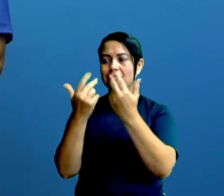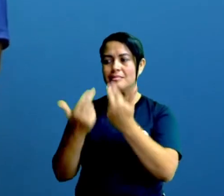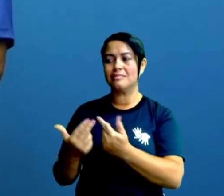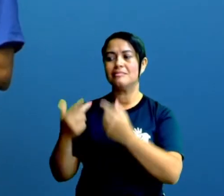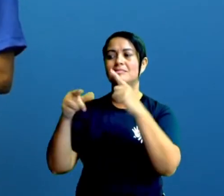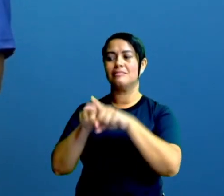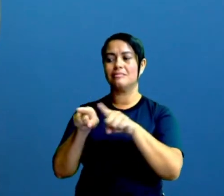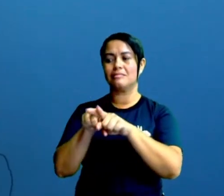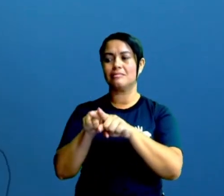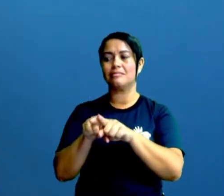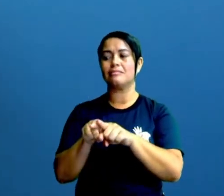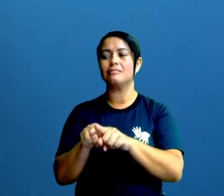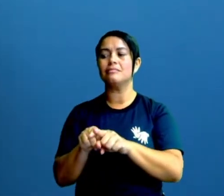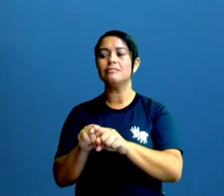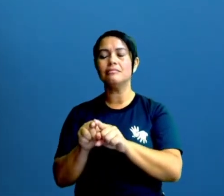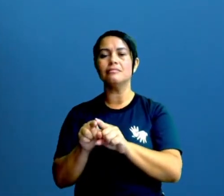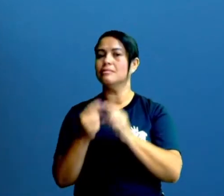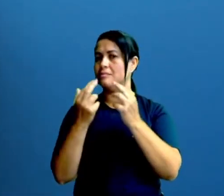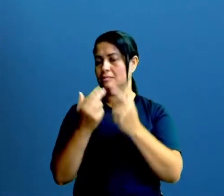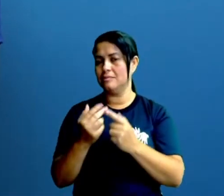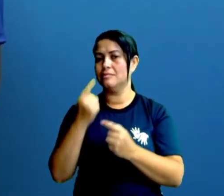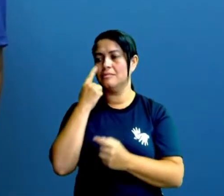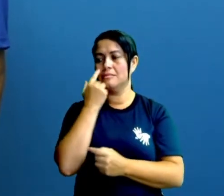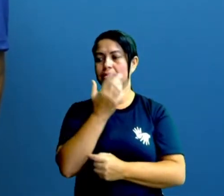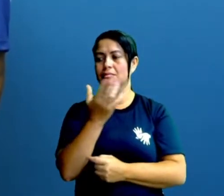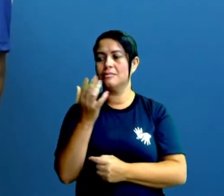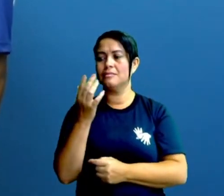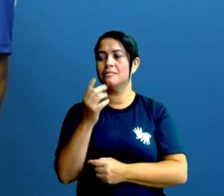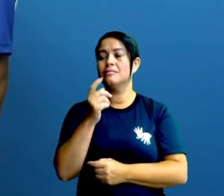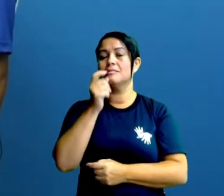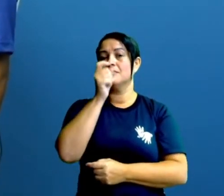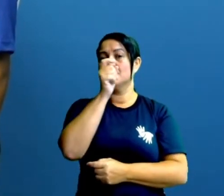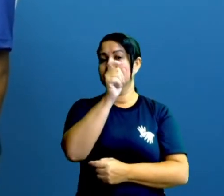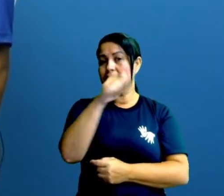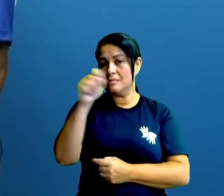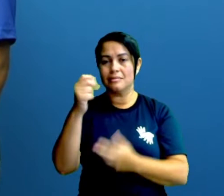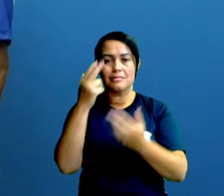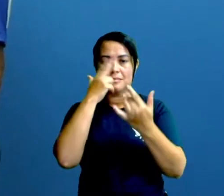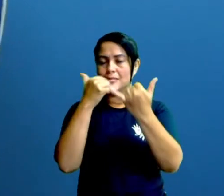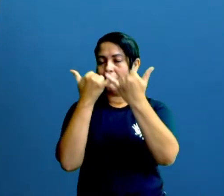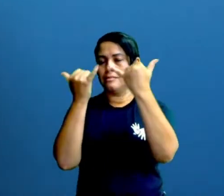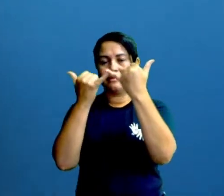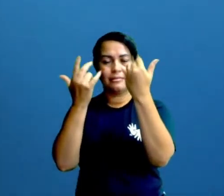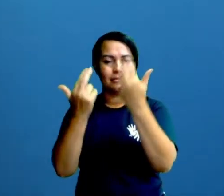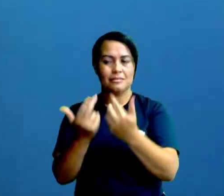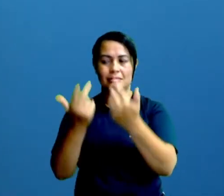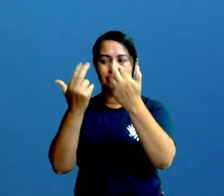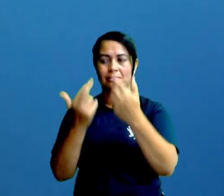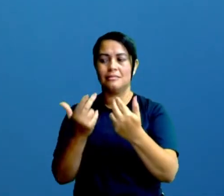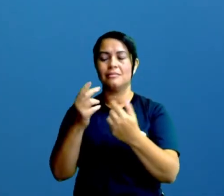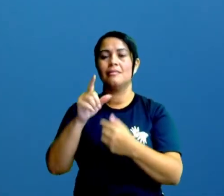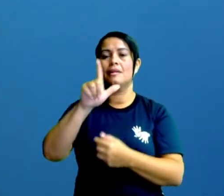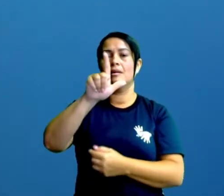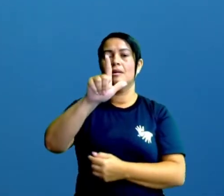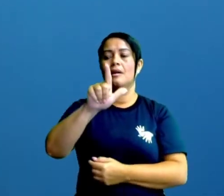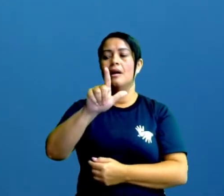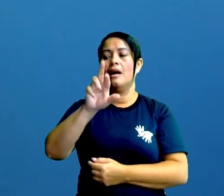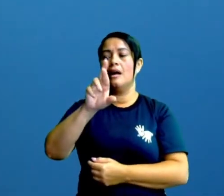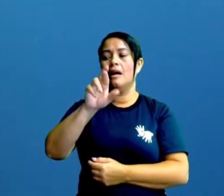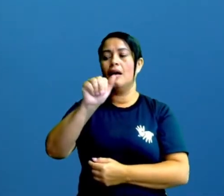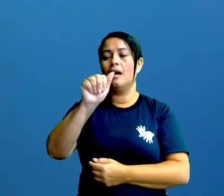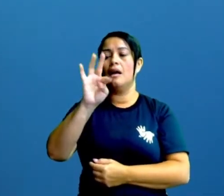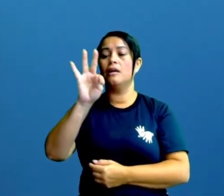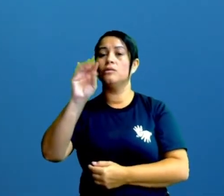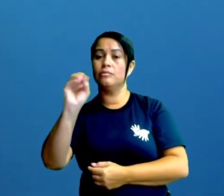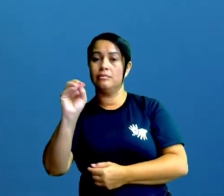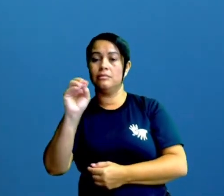final igual inclusive aqui ó se inscrevem da mesma forma aqui ó